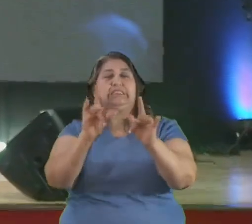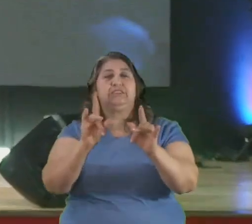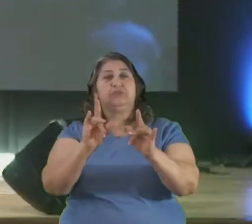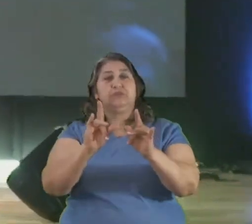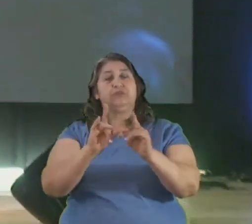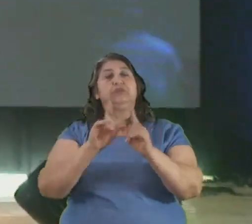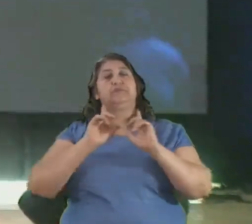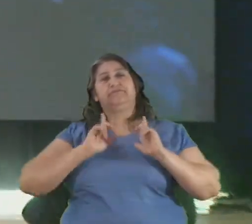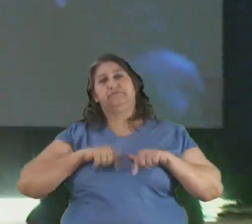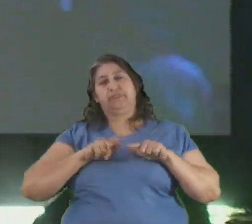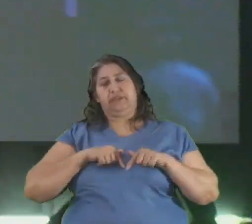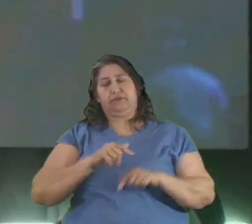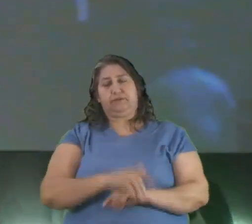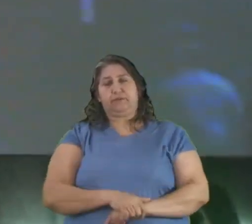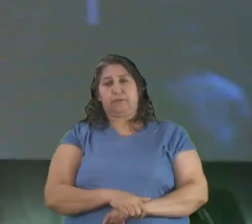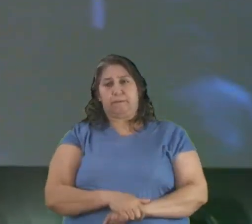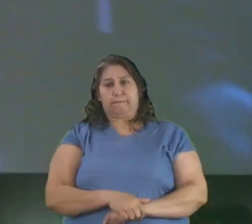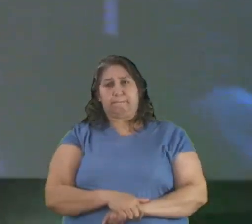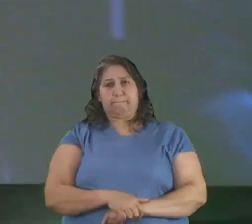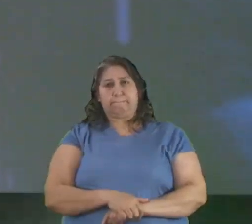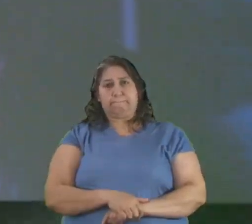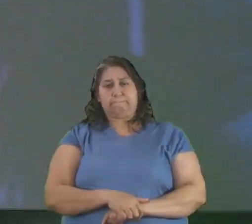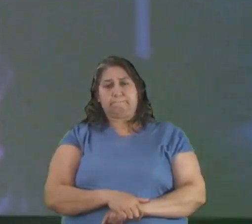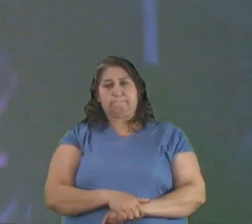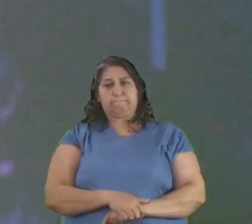fato interessante.